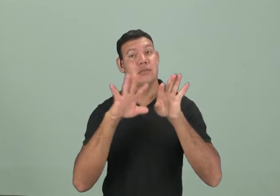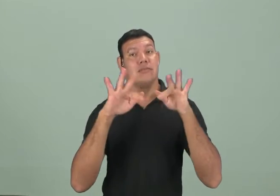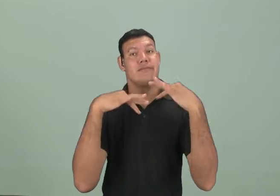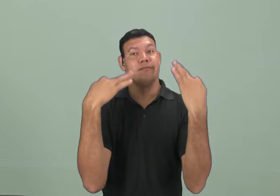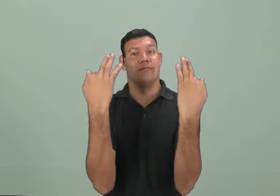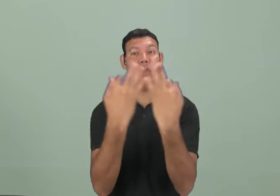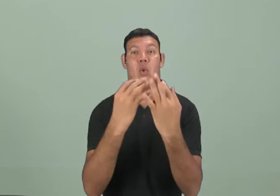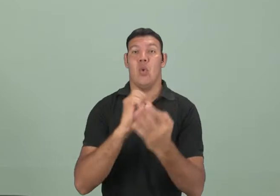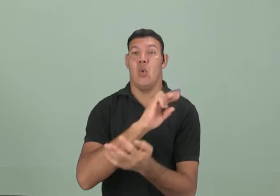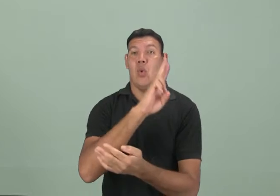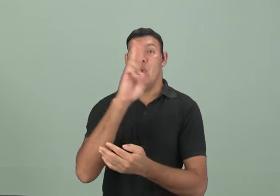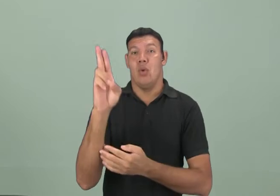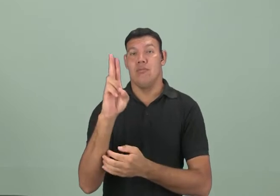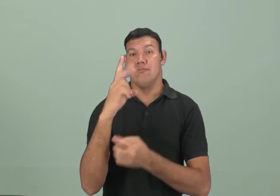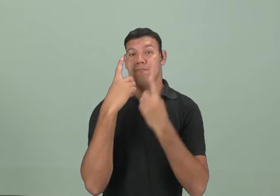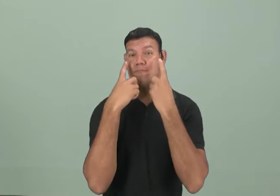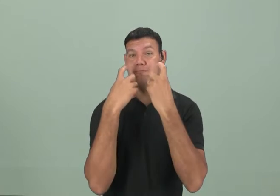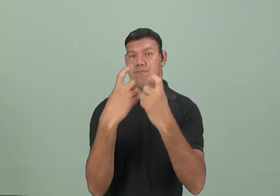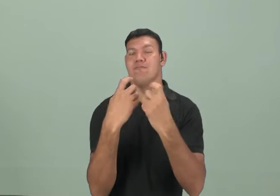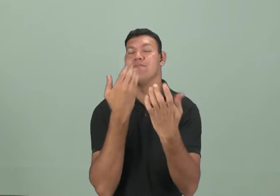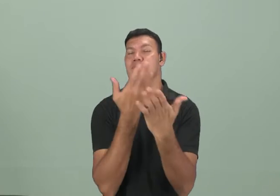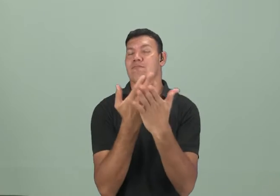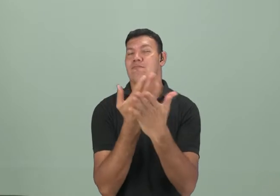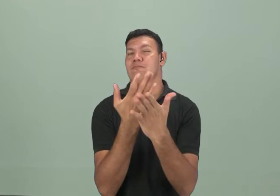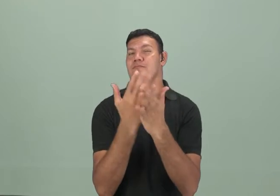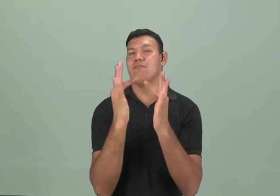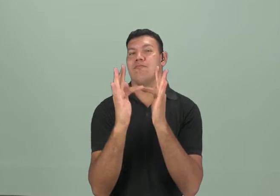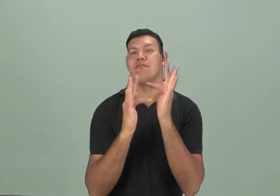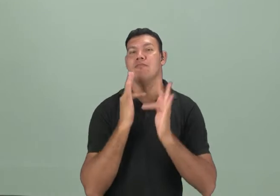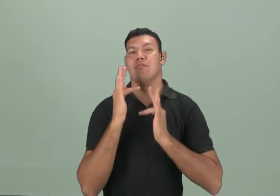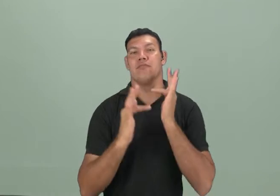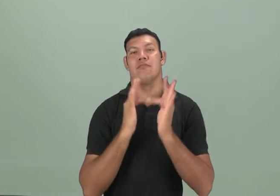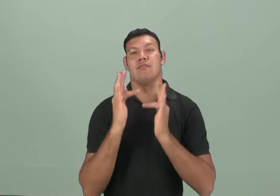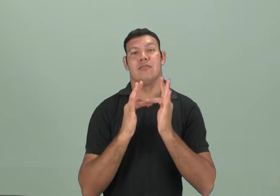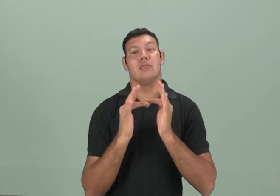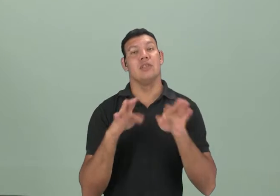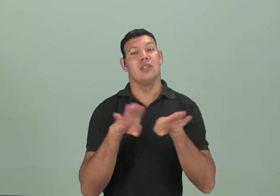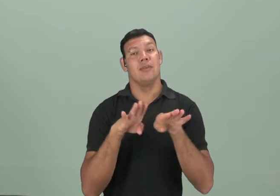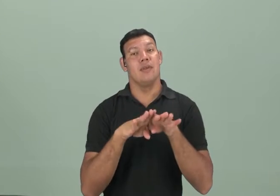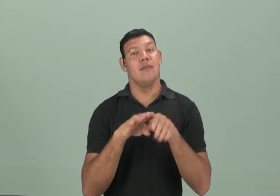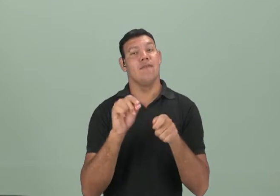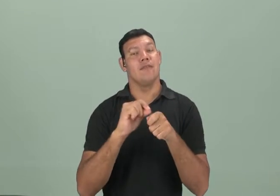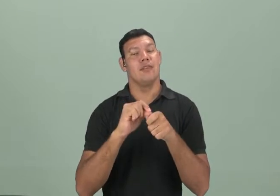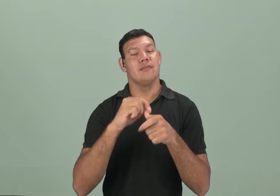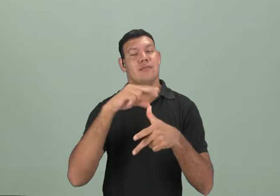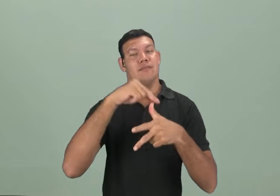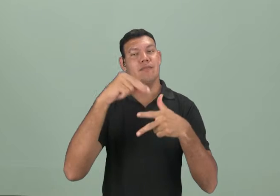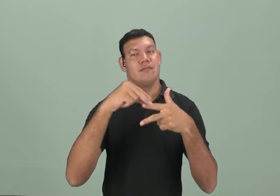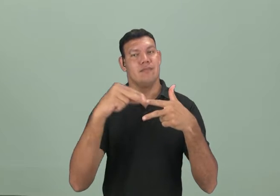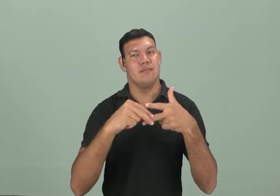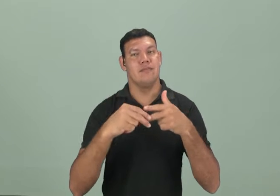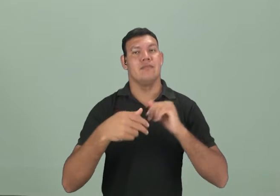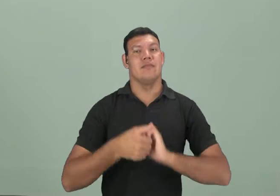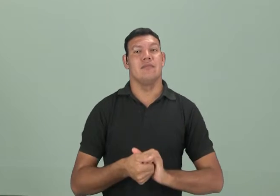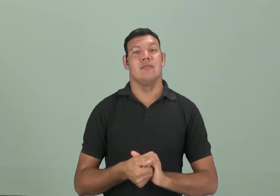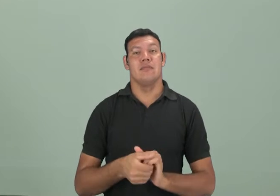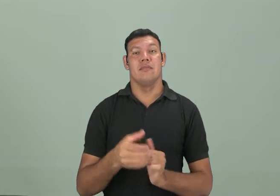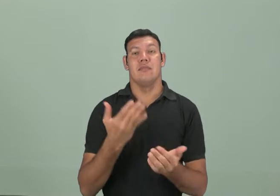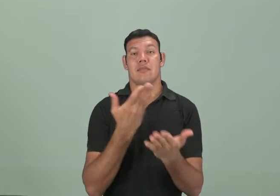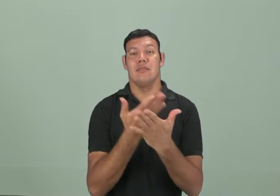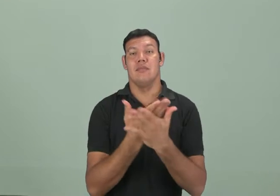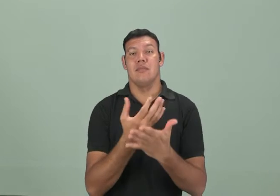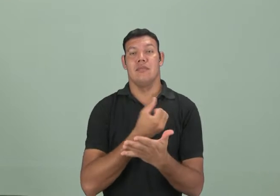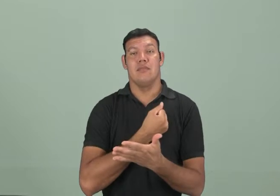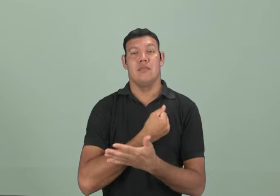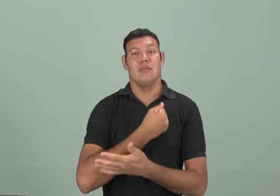para alguém aí que esteja interessado em estudar física ou fazer um Enem esse ano. Então vamos lá para a tela. Estamos na aula de número 13 com o tema